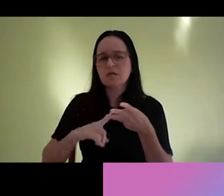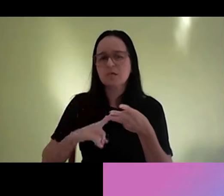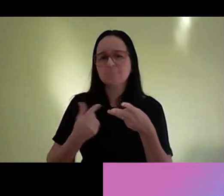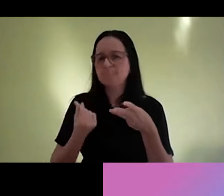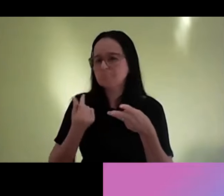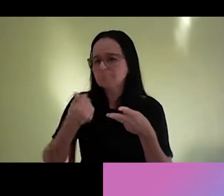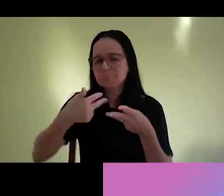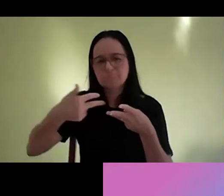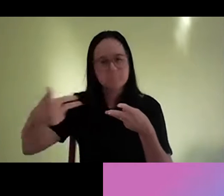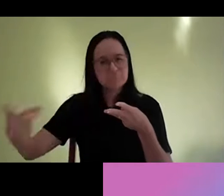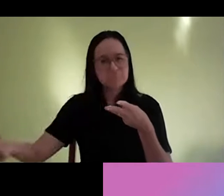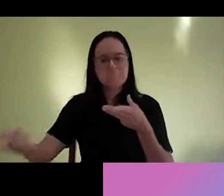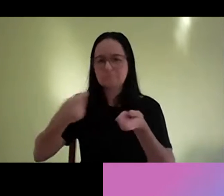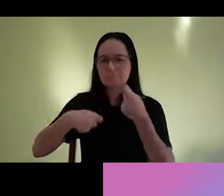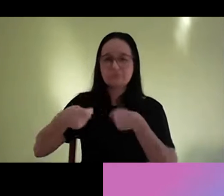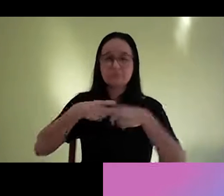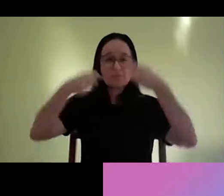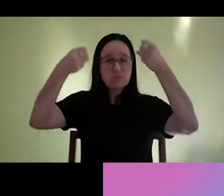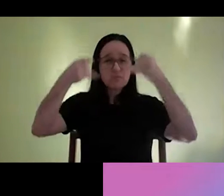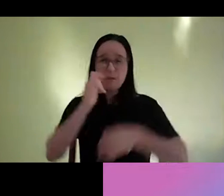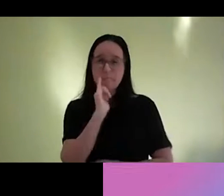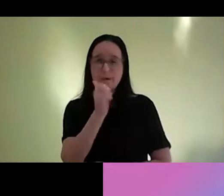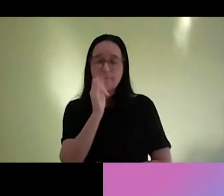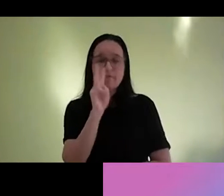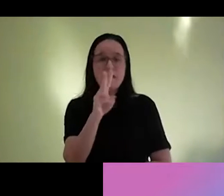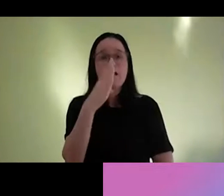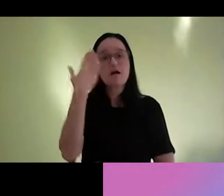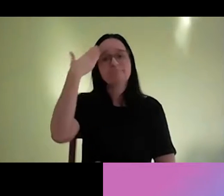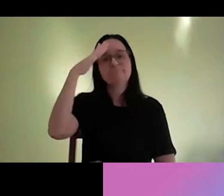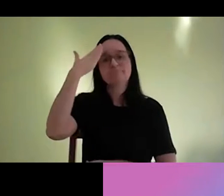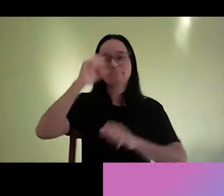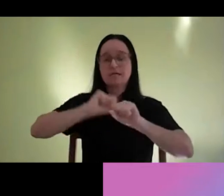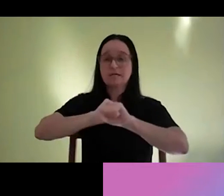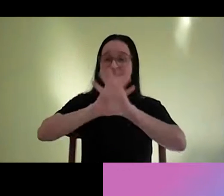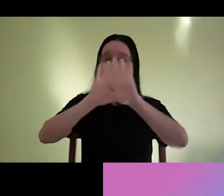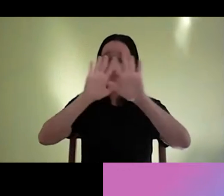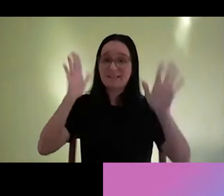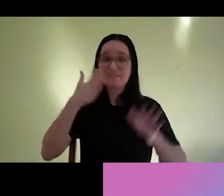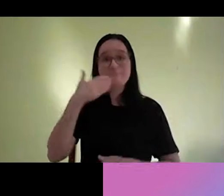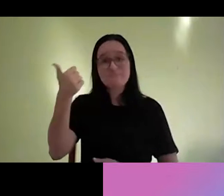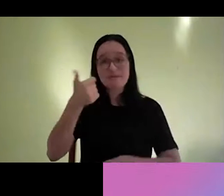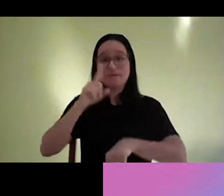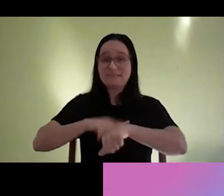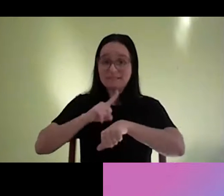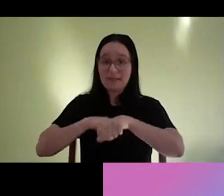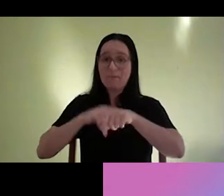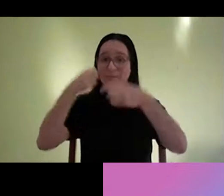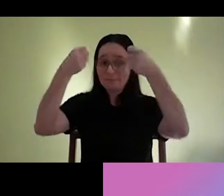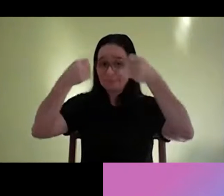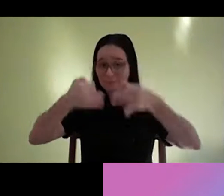que esses vídeos são bem explicativos e vocês vão conseguir entender melhor porque precisa de mais tempo para explicar tá bem?